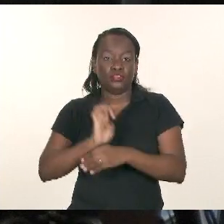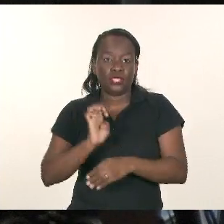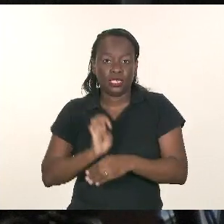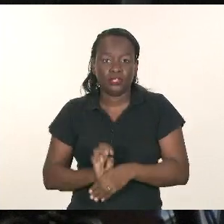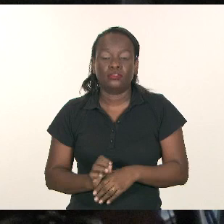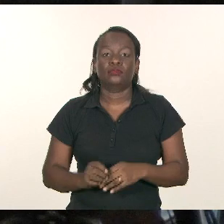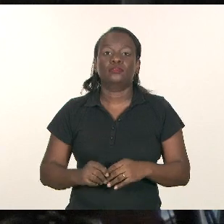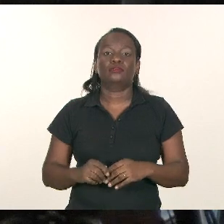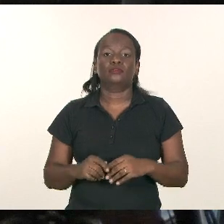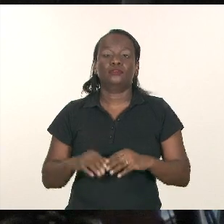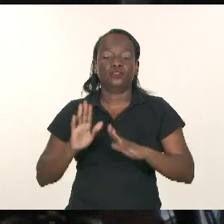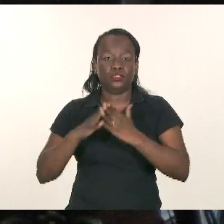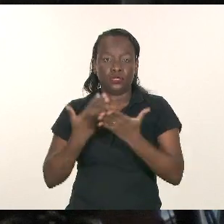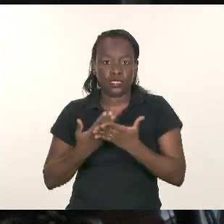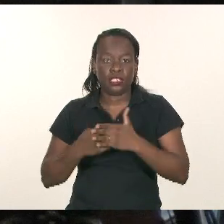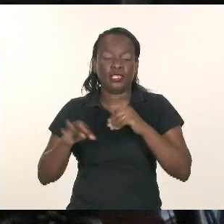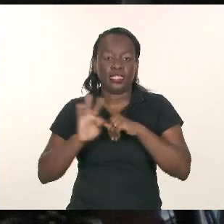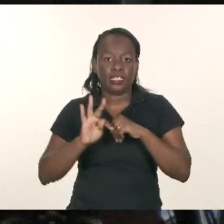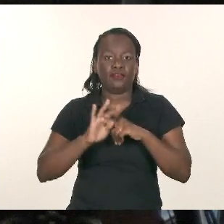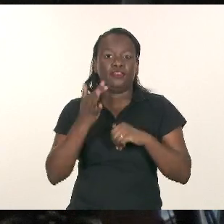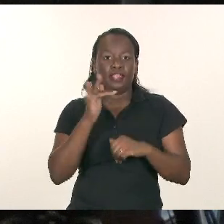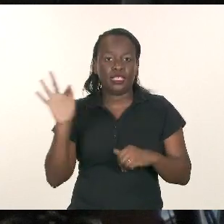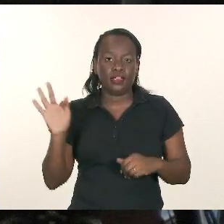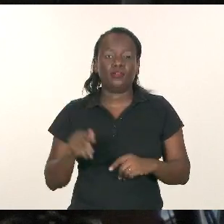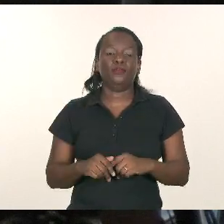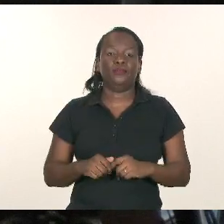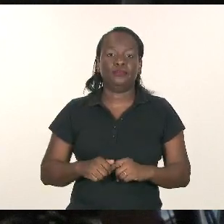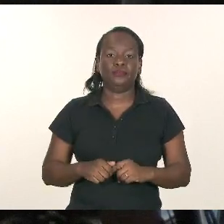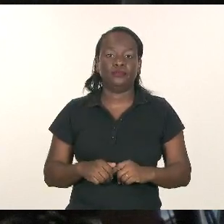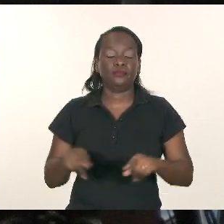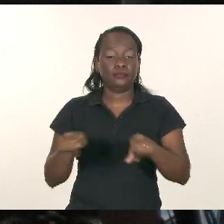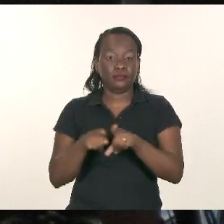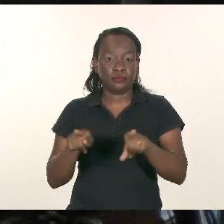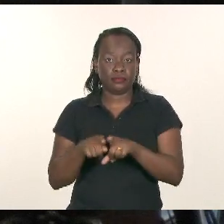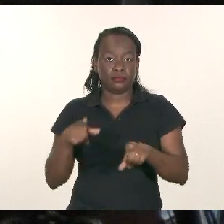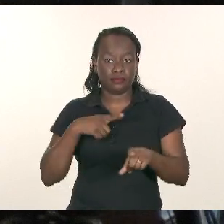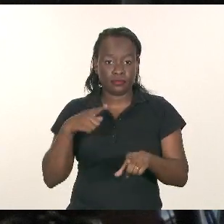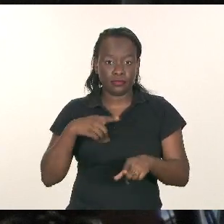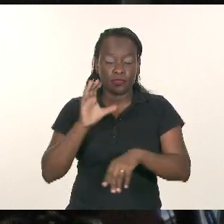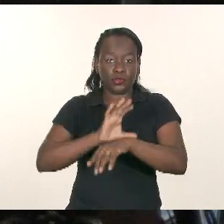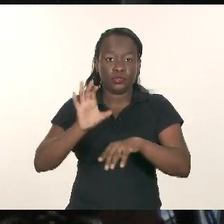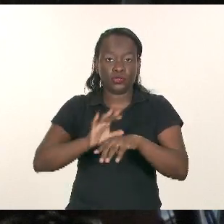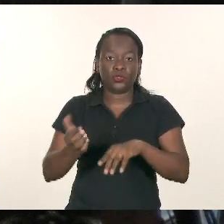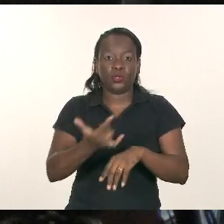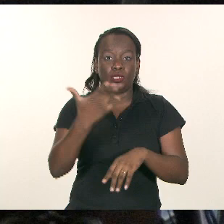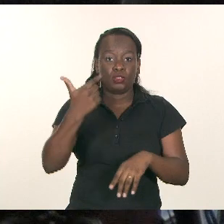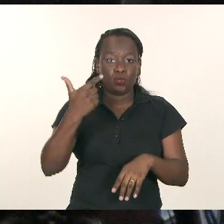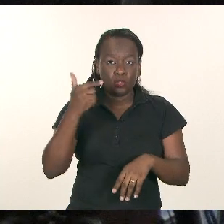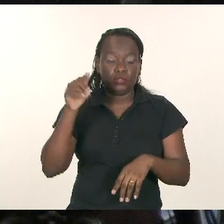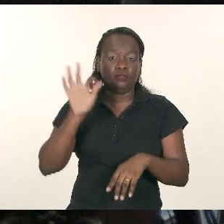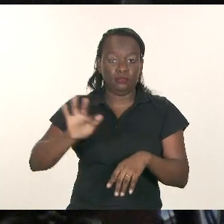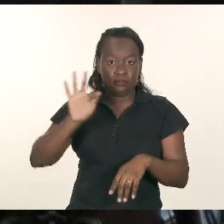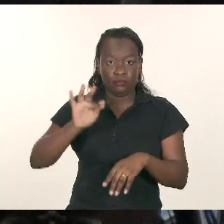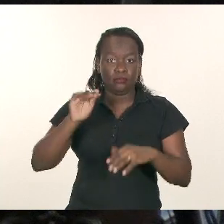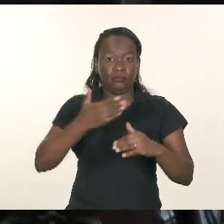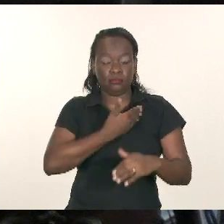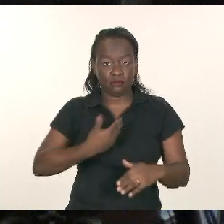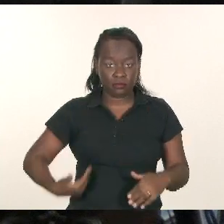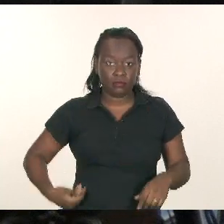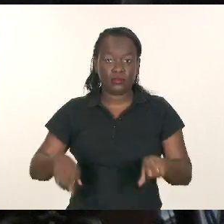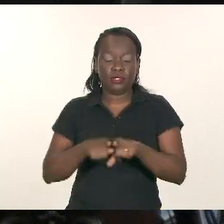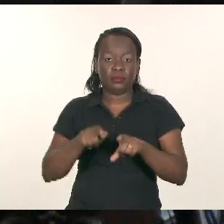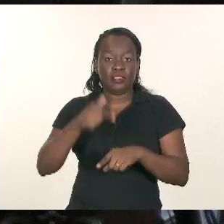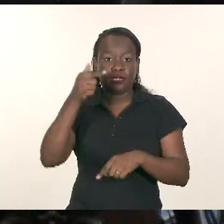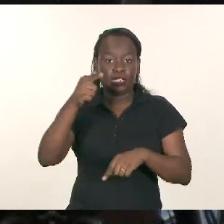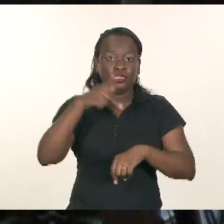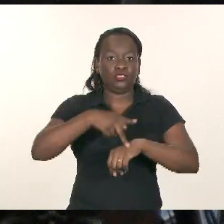uma escola técnica federal, funciona 12 cursos superiores públicos e 7 de